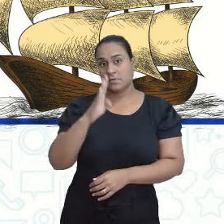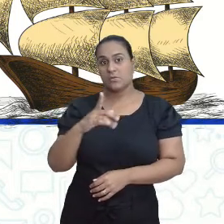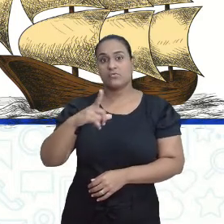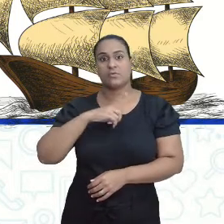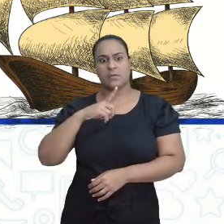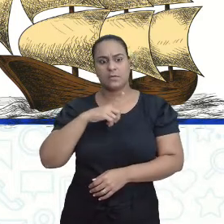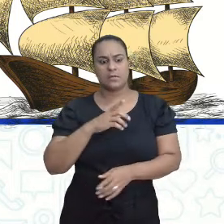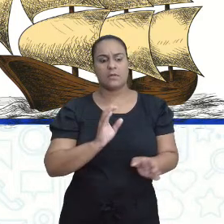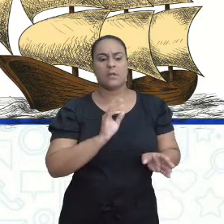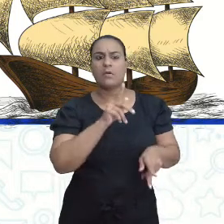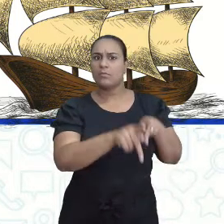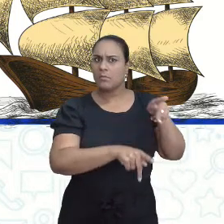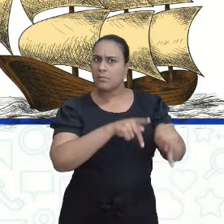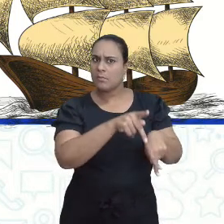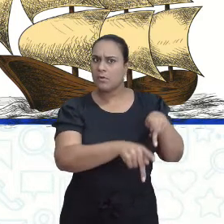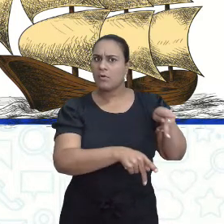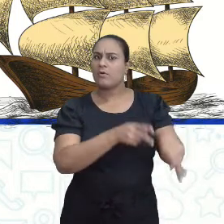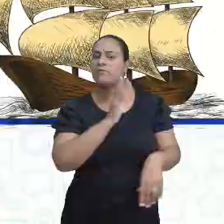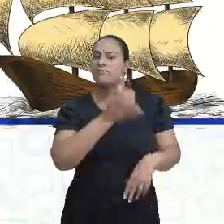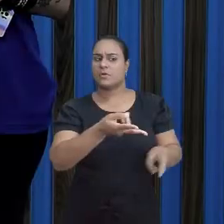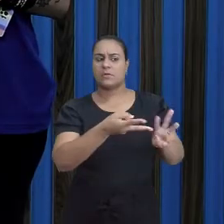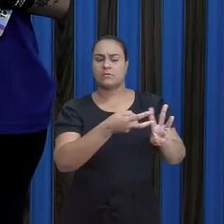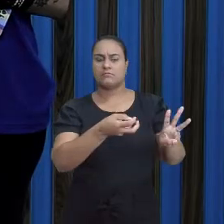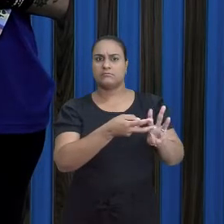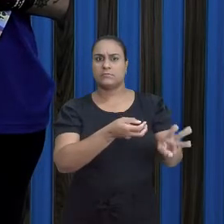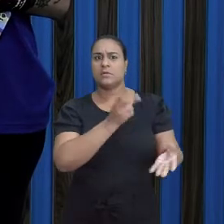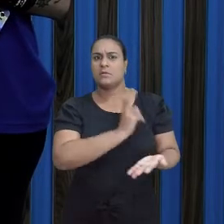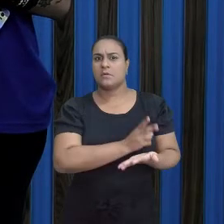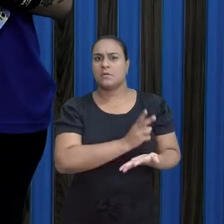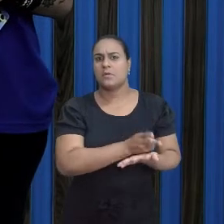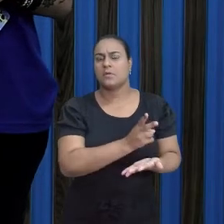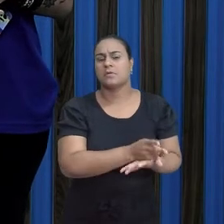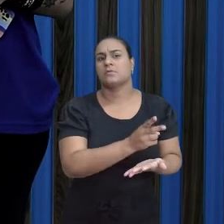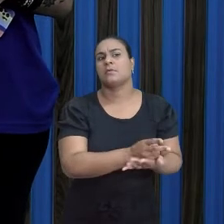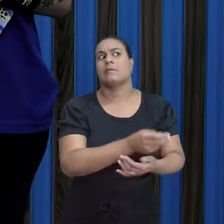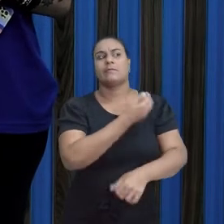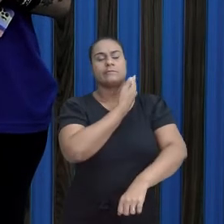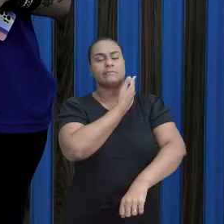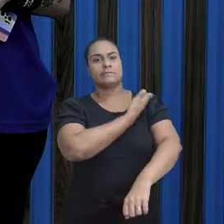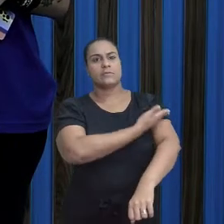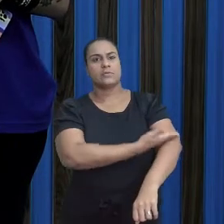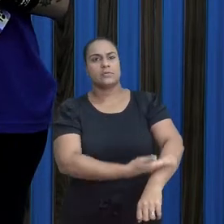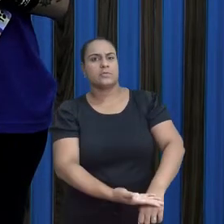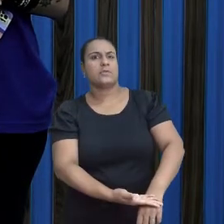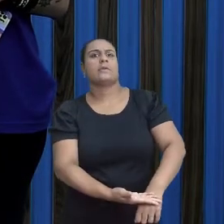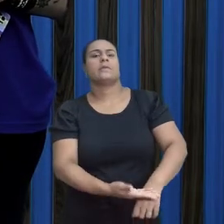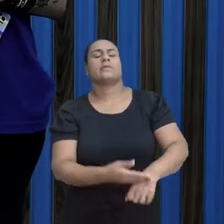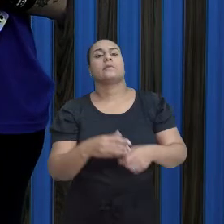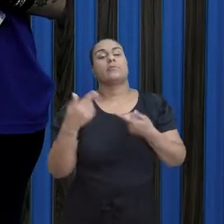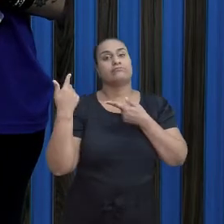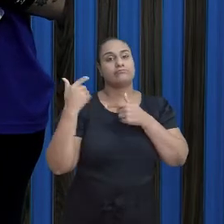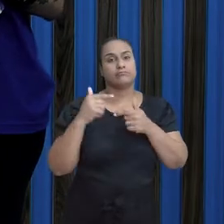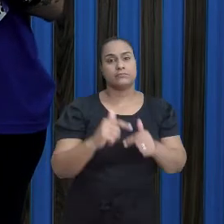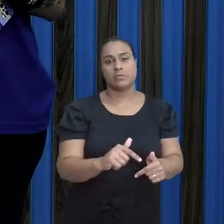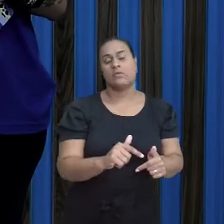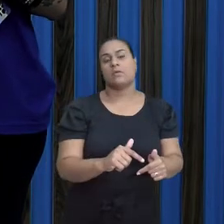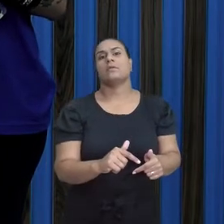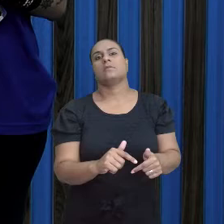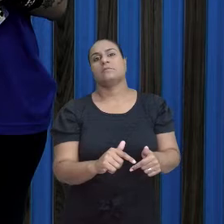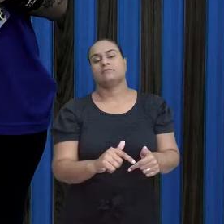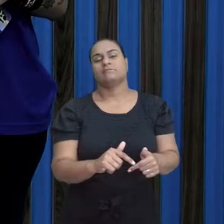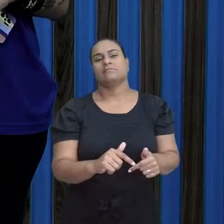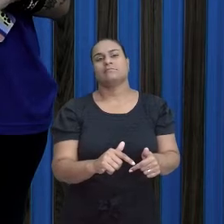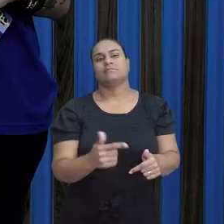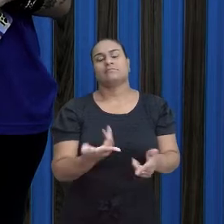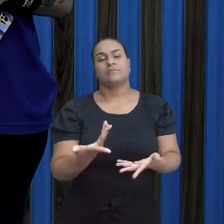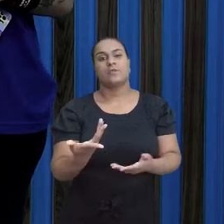existiam esses povos que se mantinham aqui com seus costumes, com suas tradições, com seus hábitos, seu modo